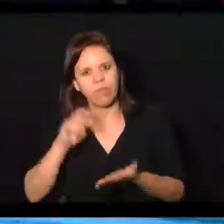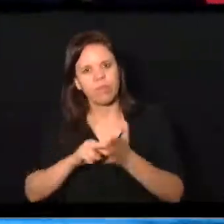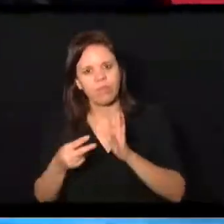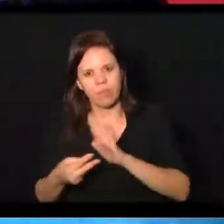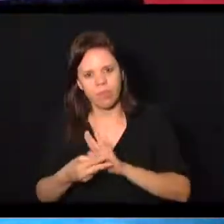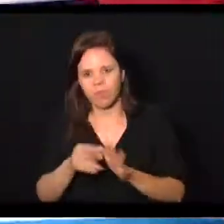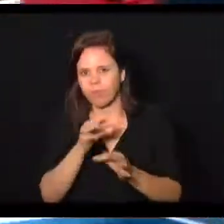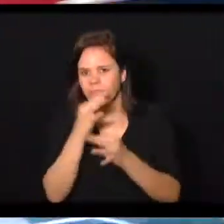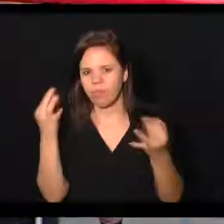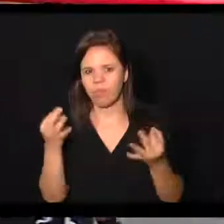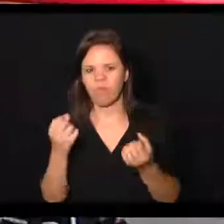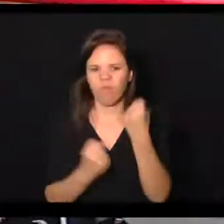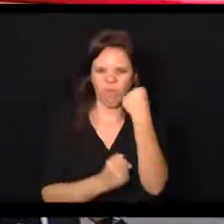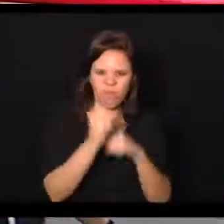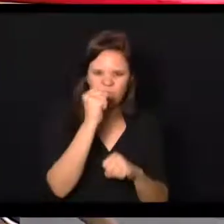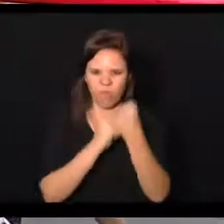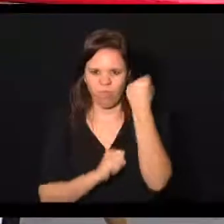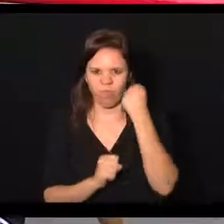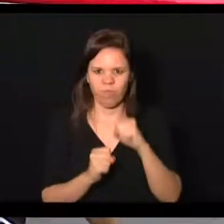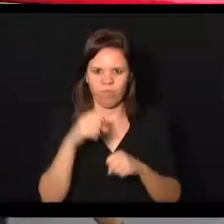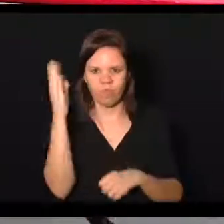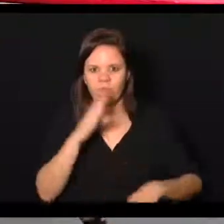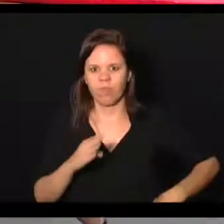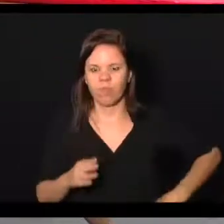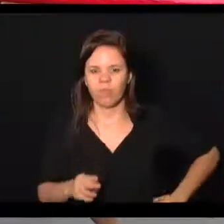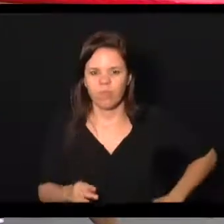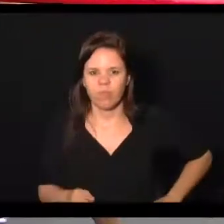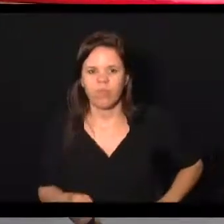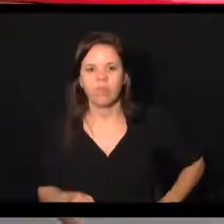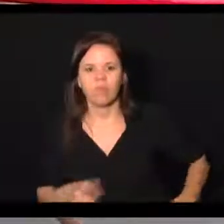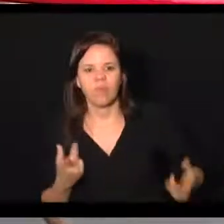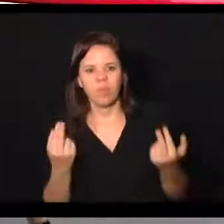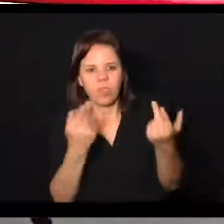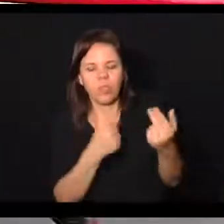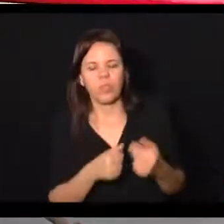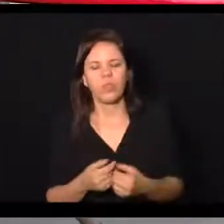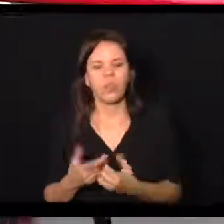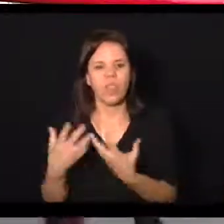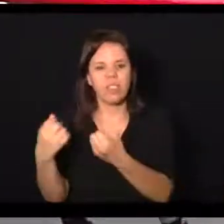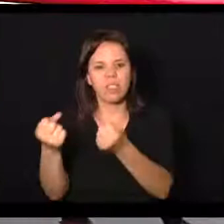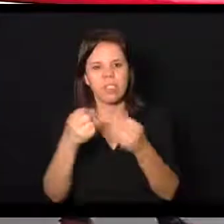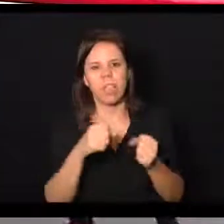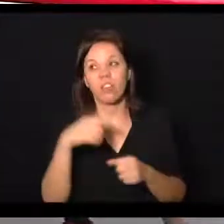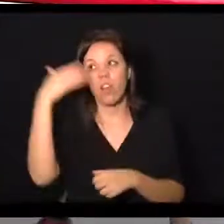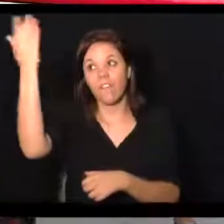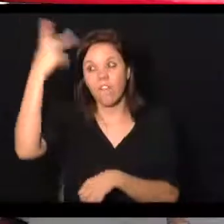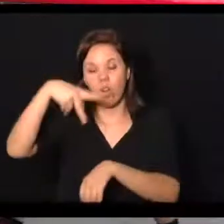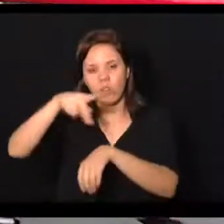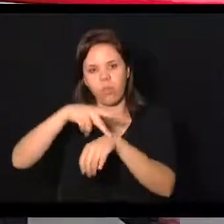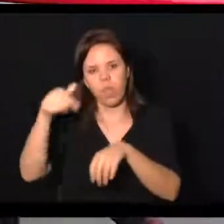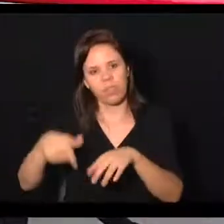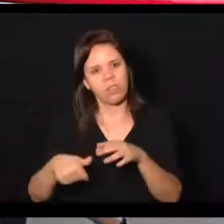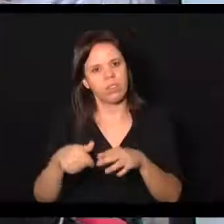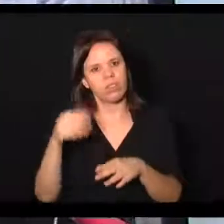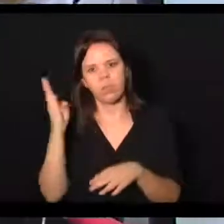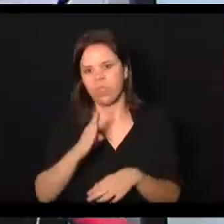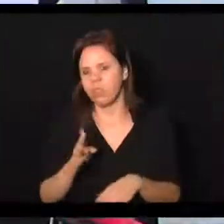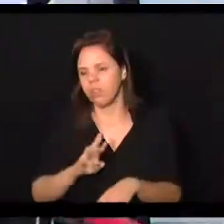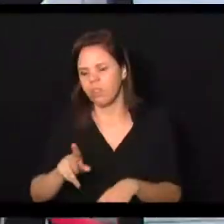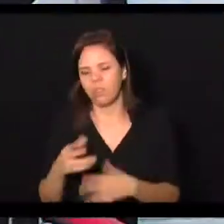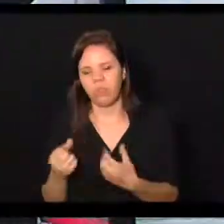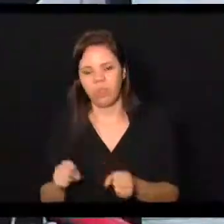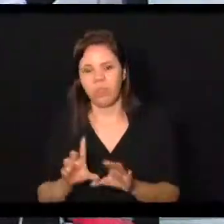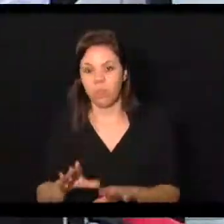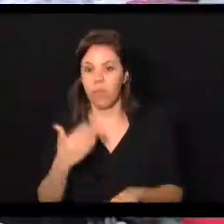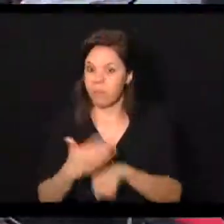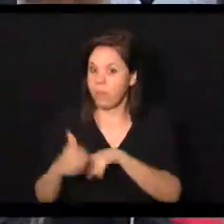muito para o boxe brasileiro, representou porque o boxe passou a ser visto com outros olhos, principalmente lá fora. Infelizmente aqui dentro do Brasil não. Como